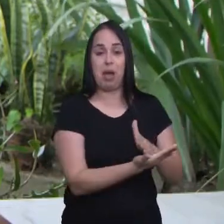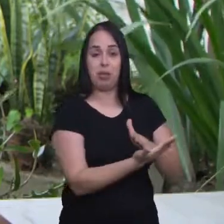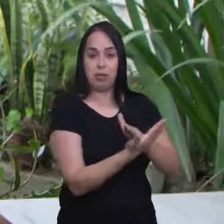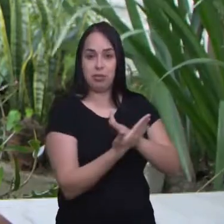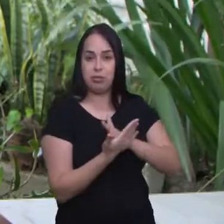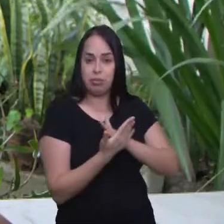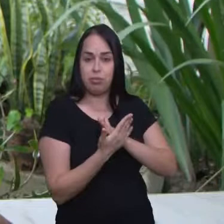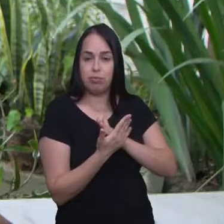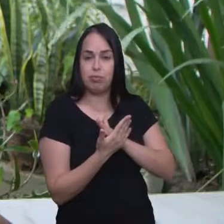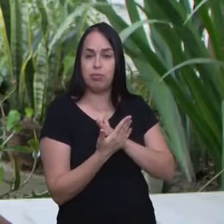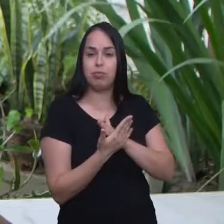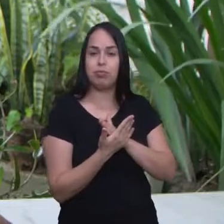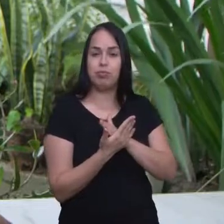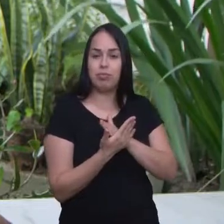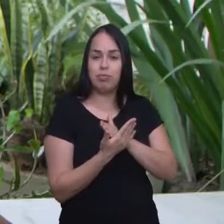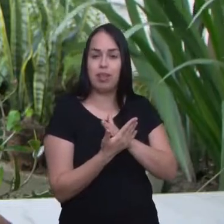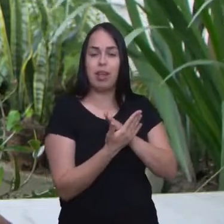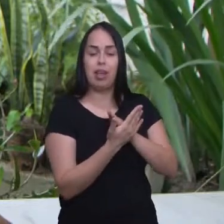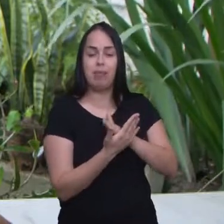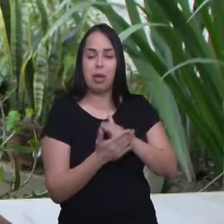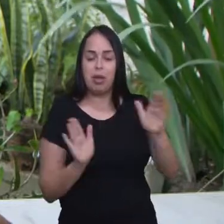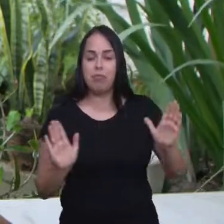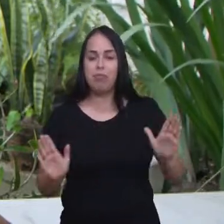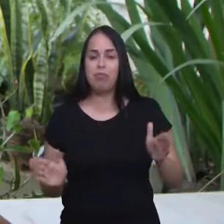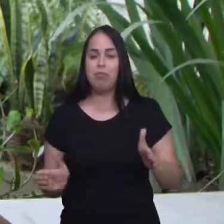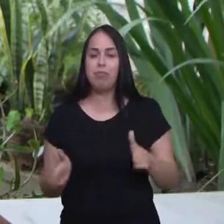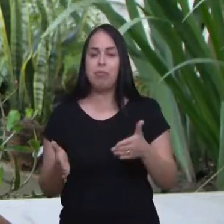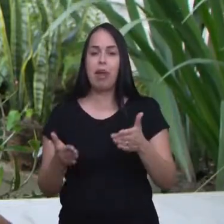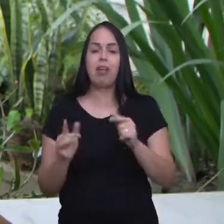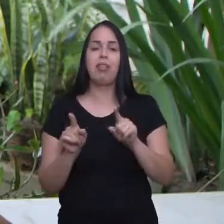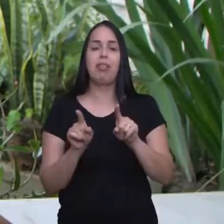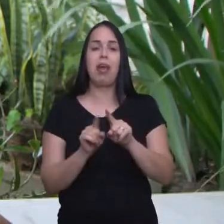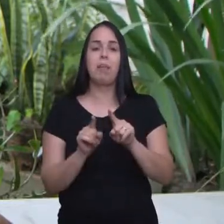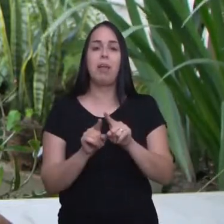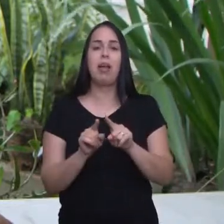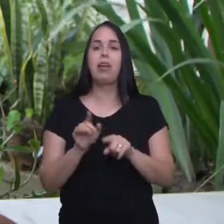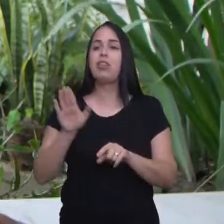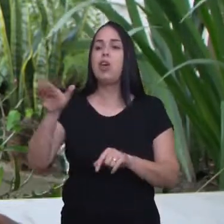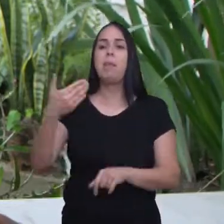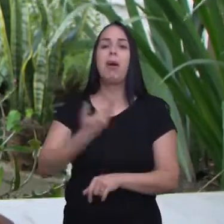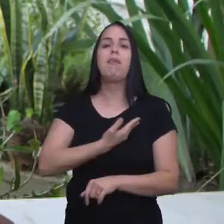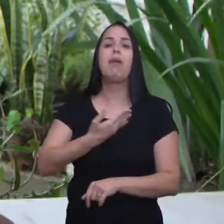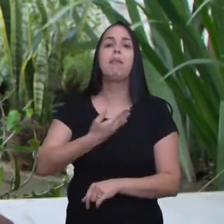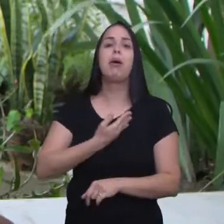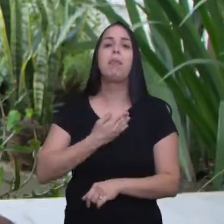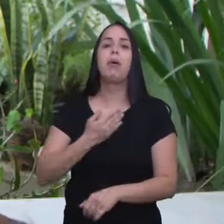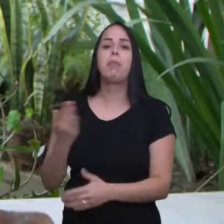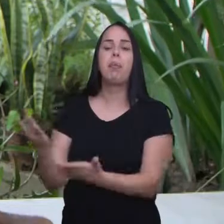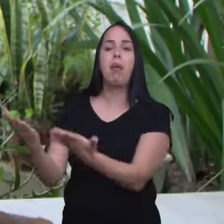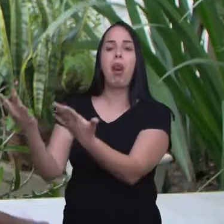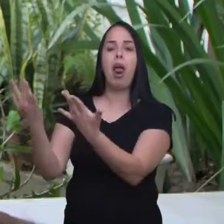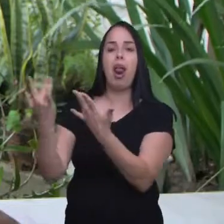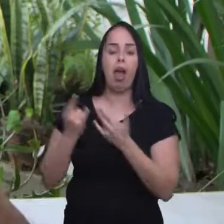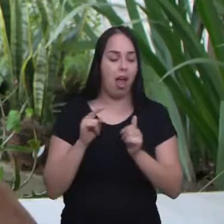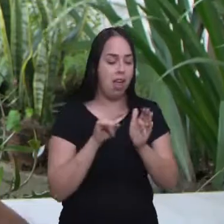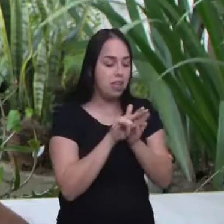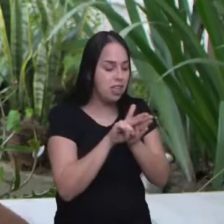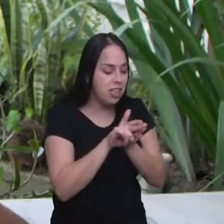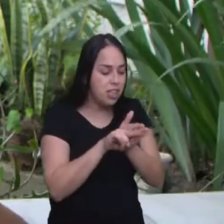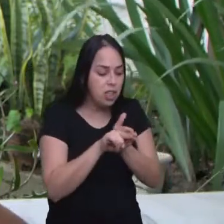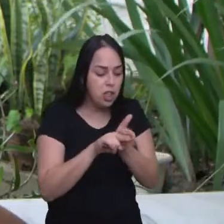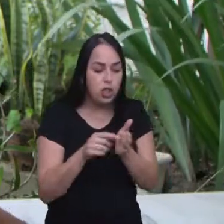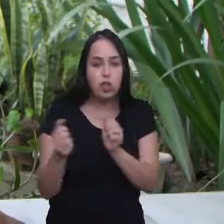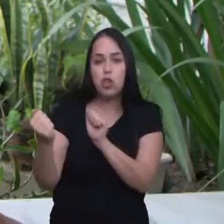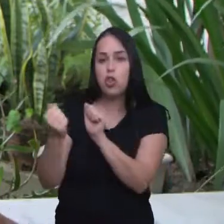começou a incentivar mais e os colegas vinham aqui pesquisar com a